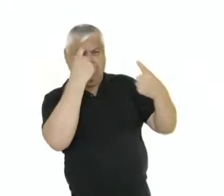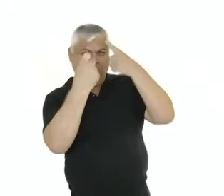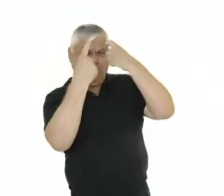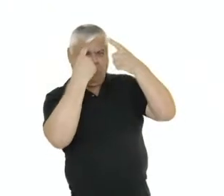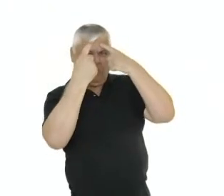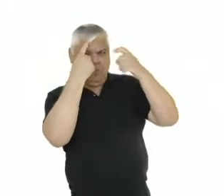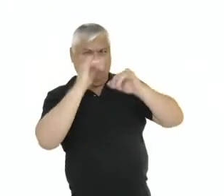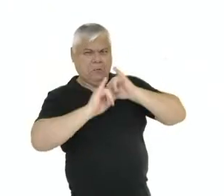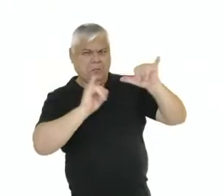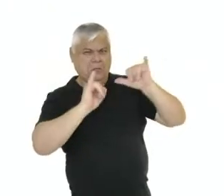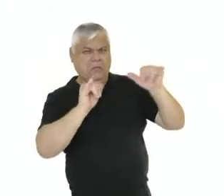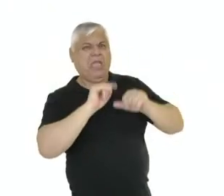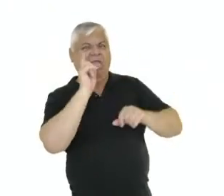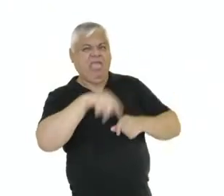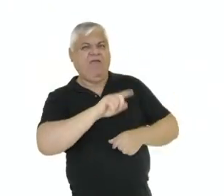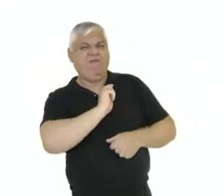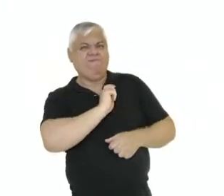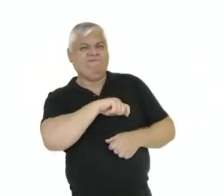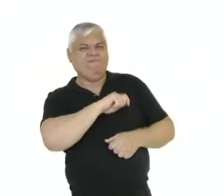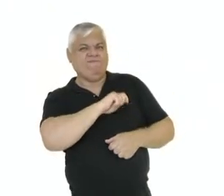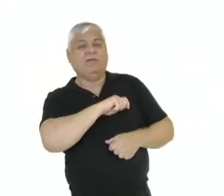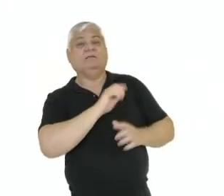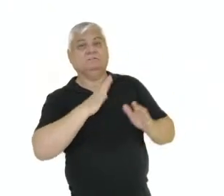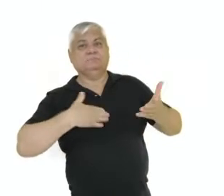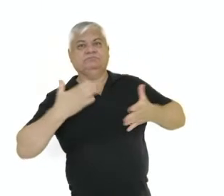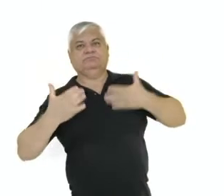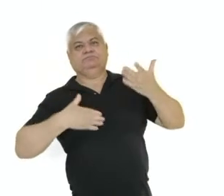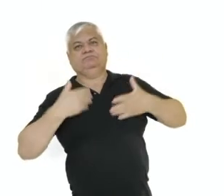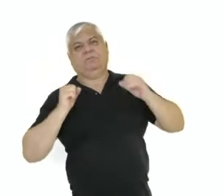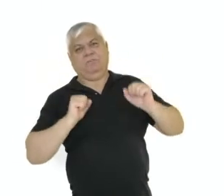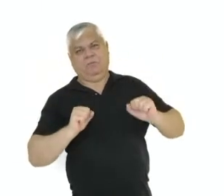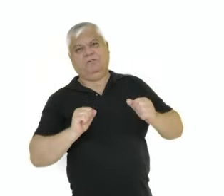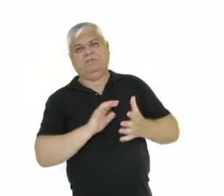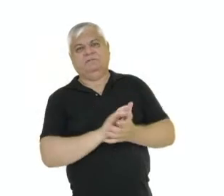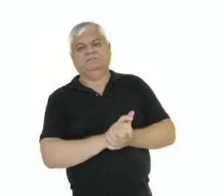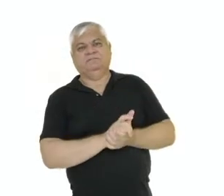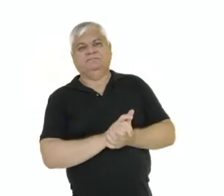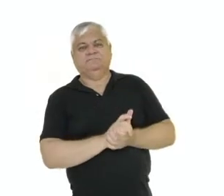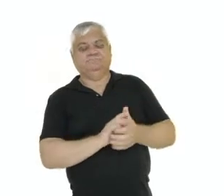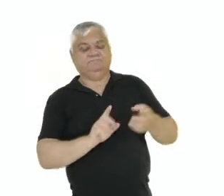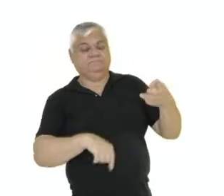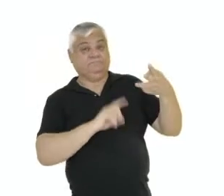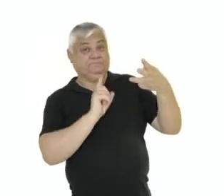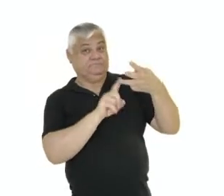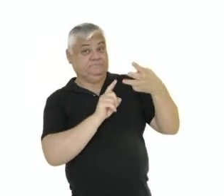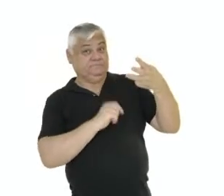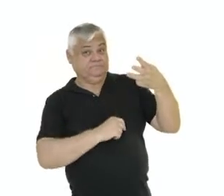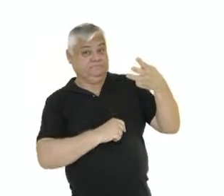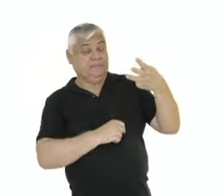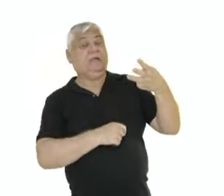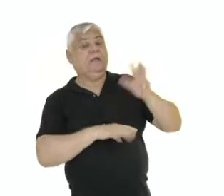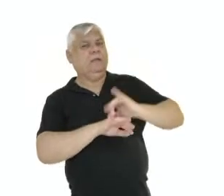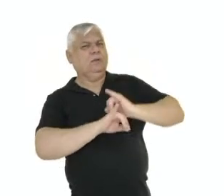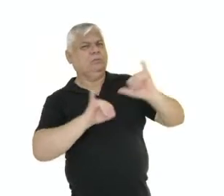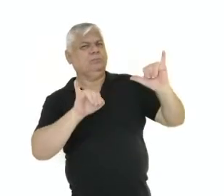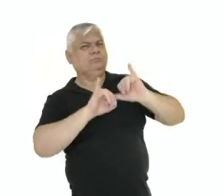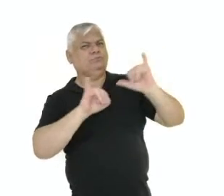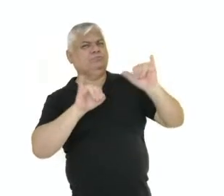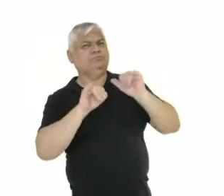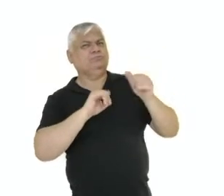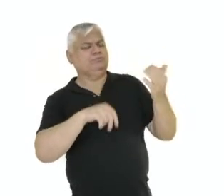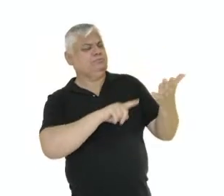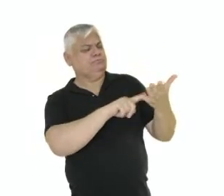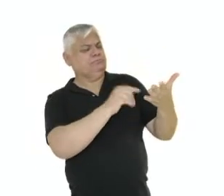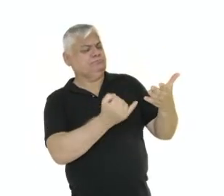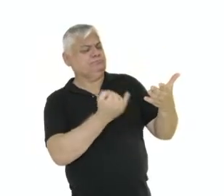para causar, em alguns casos, grande surpresa ou repulsa. 3. A notícia simplesmente confirma